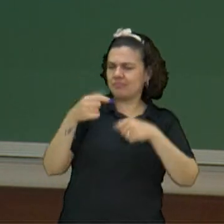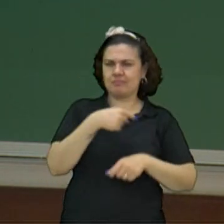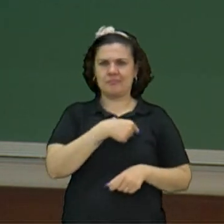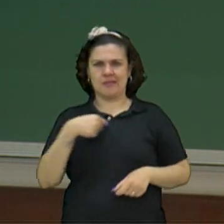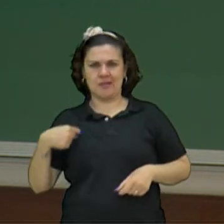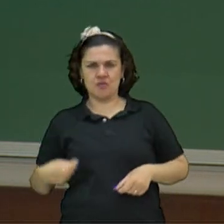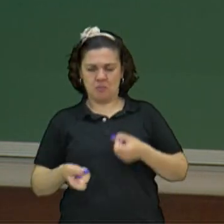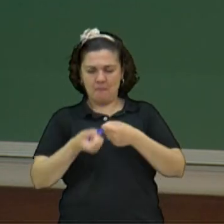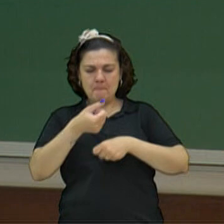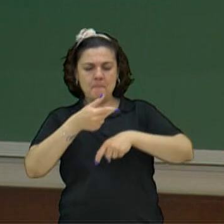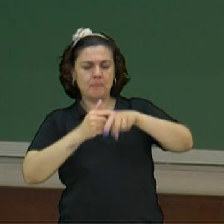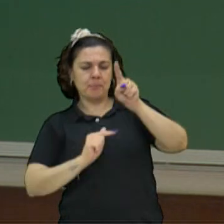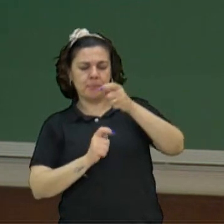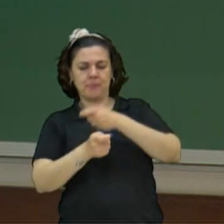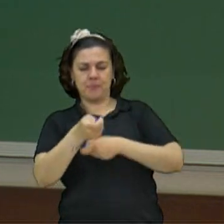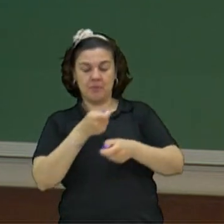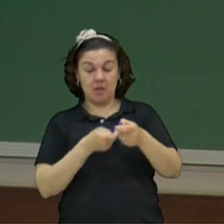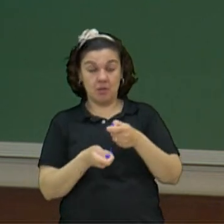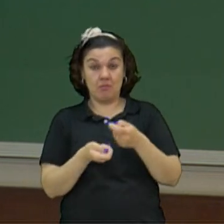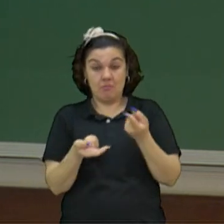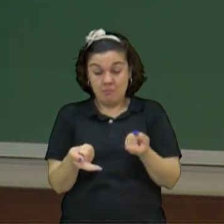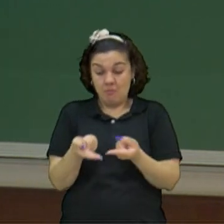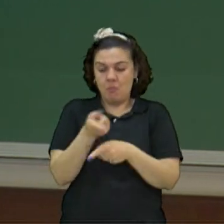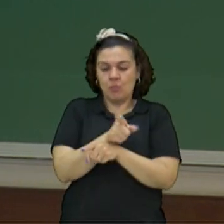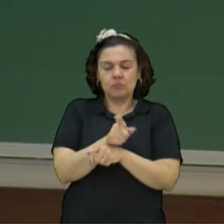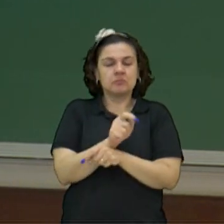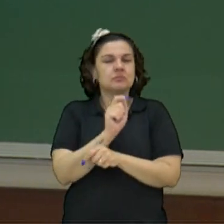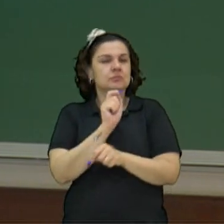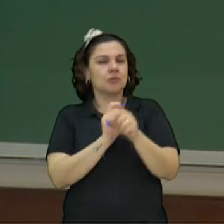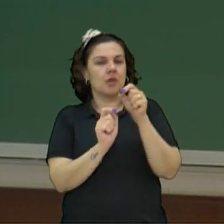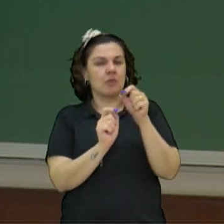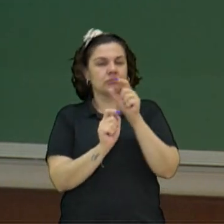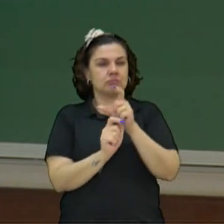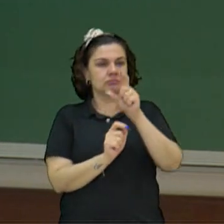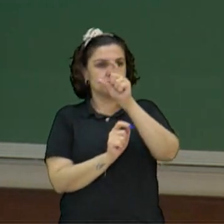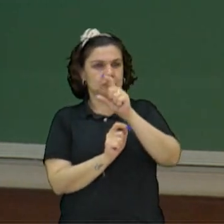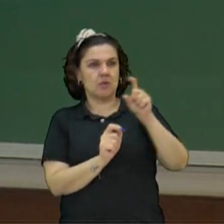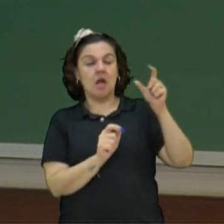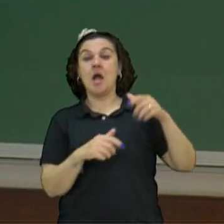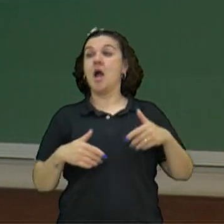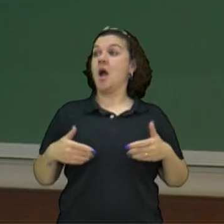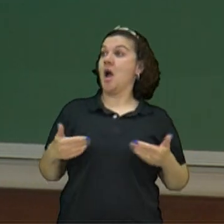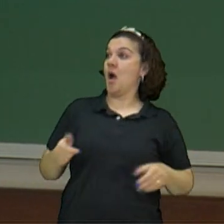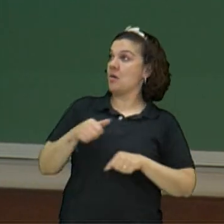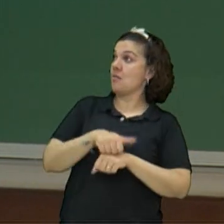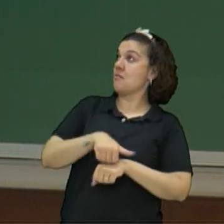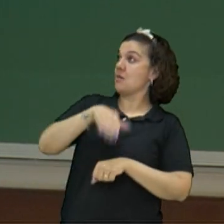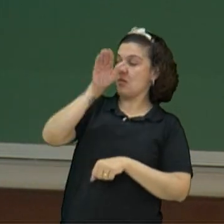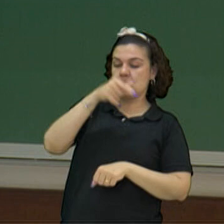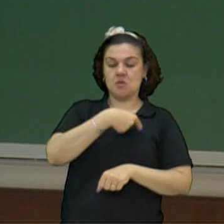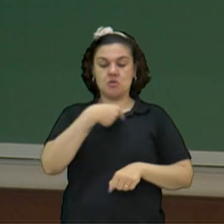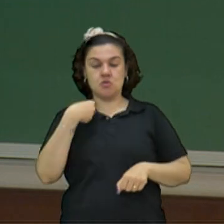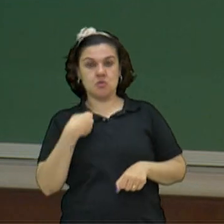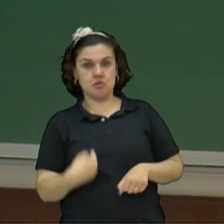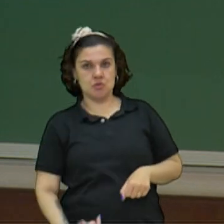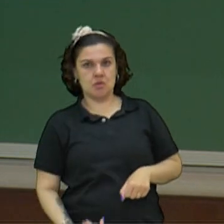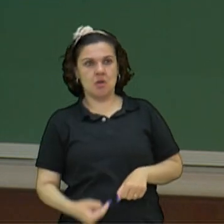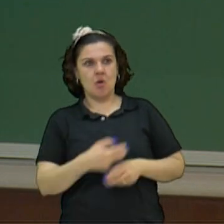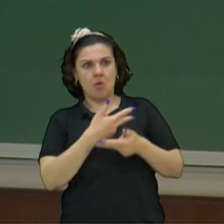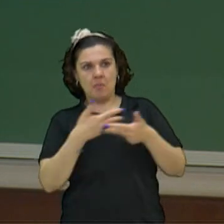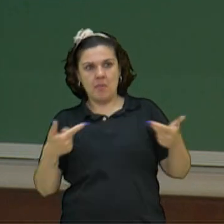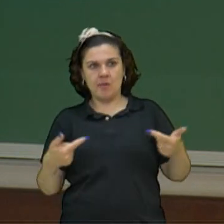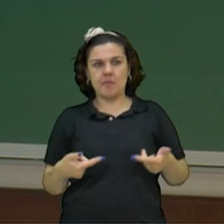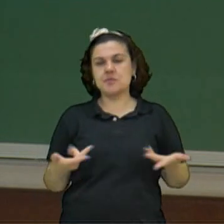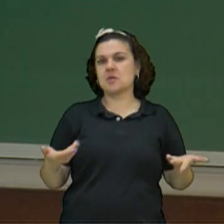crescimento econômico? Aliás, virar um termo comum, né? Crescimento chinês. Quando alguma coisa cresce